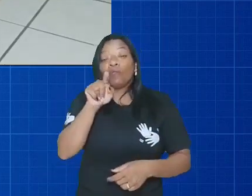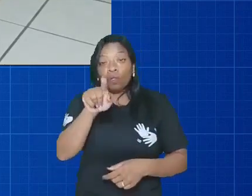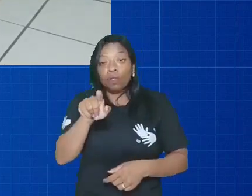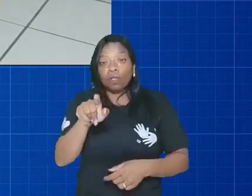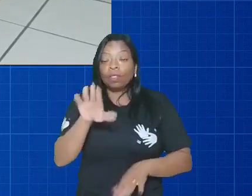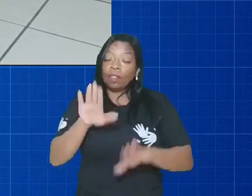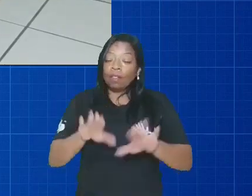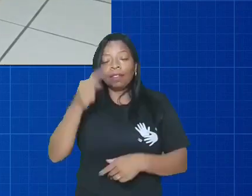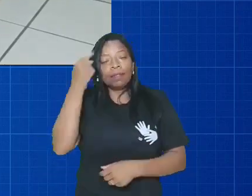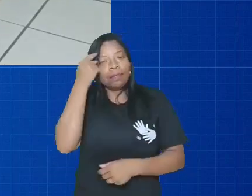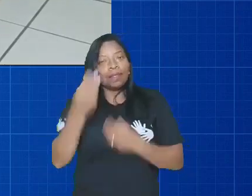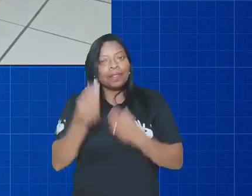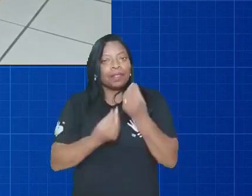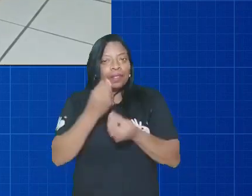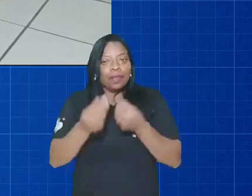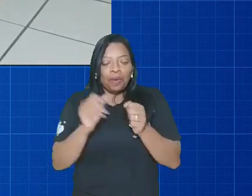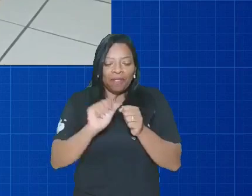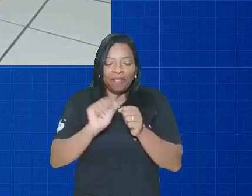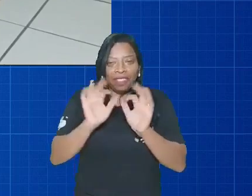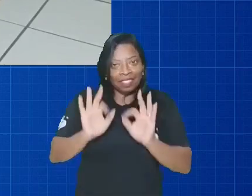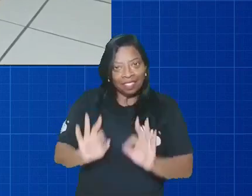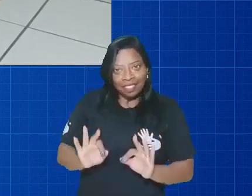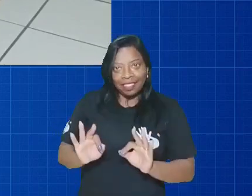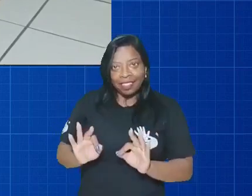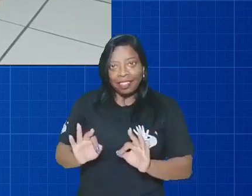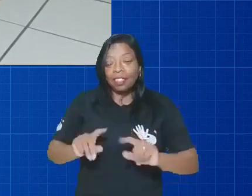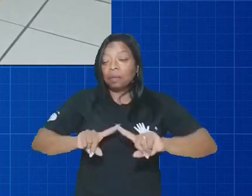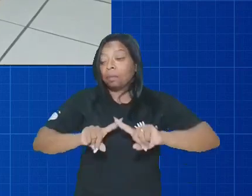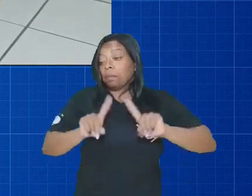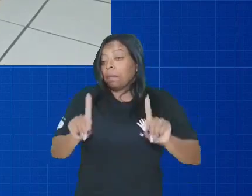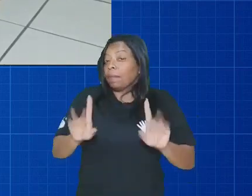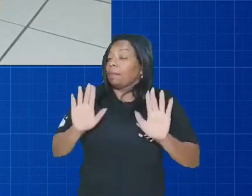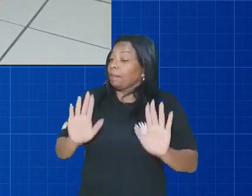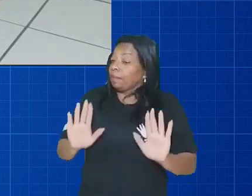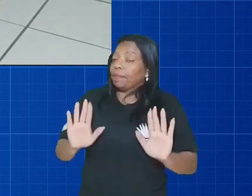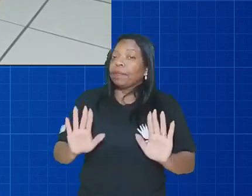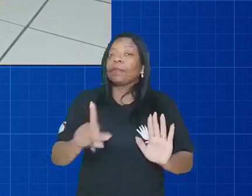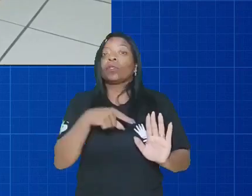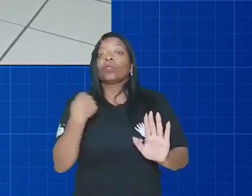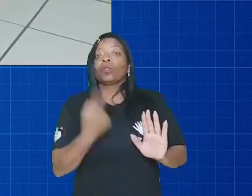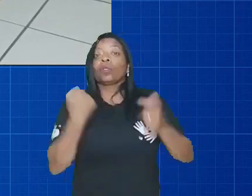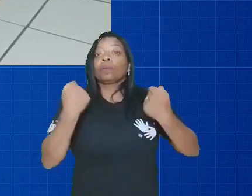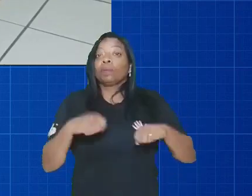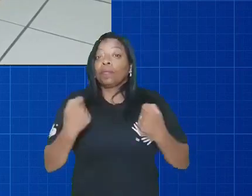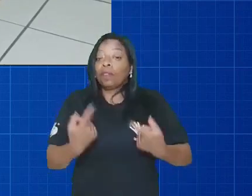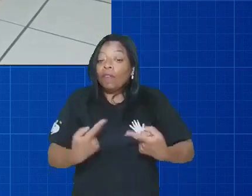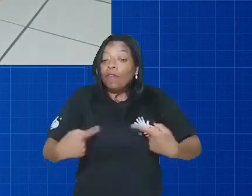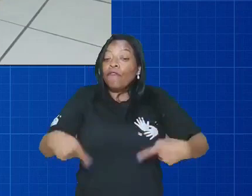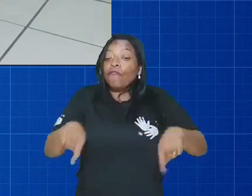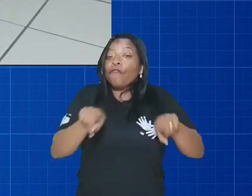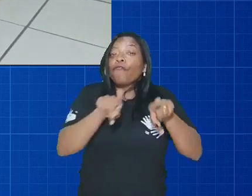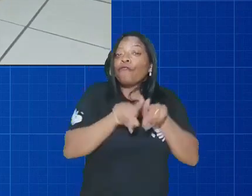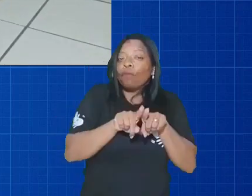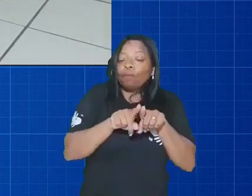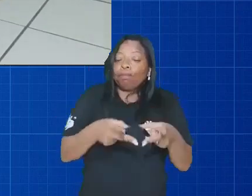gostosa, aquela coisa do começo? Então muitas vezes a gente precisa dar um pause na vida e voltar ao início. Né? O que